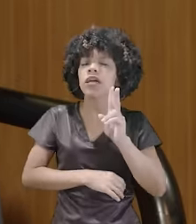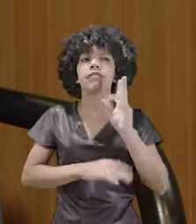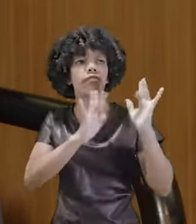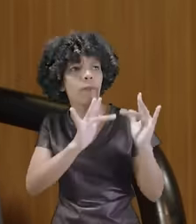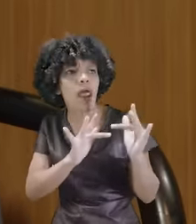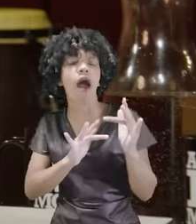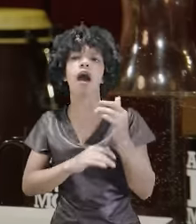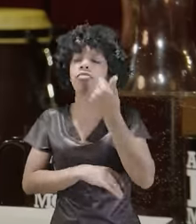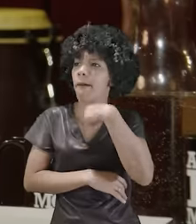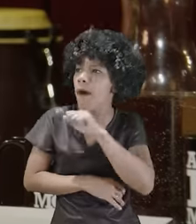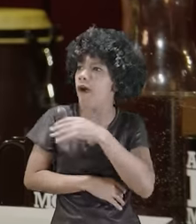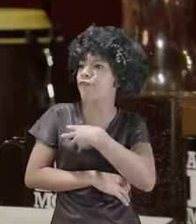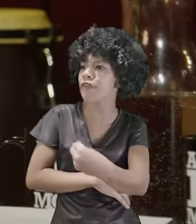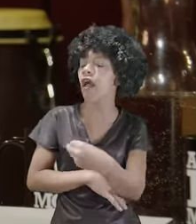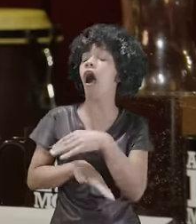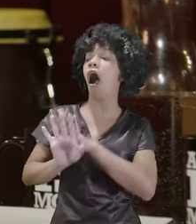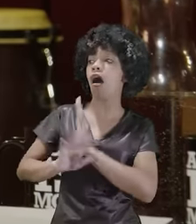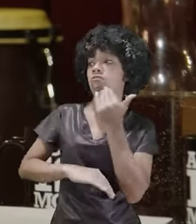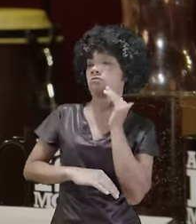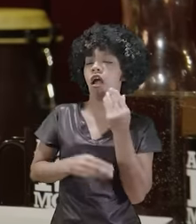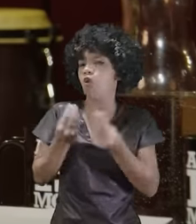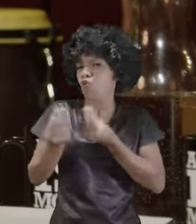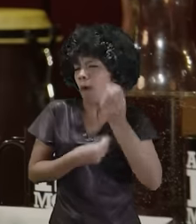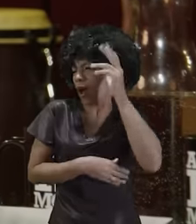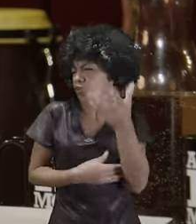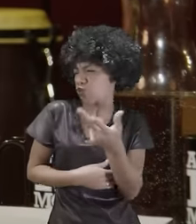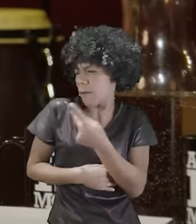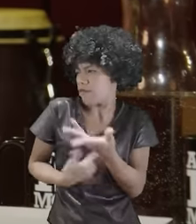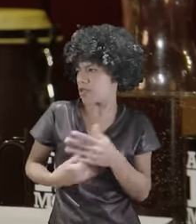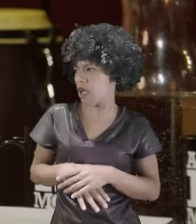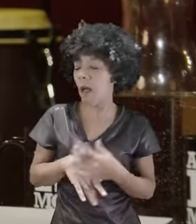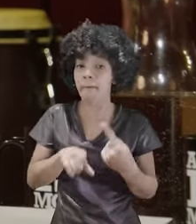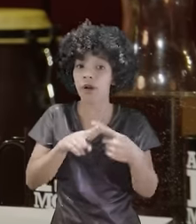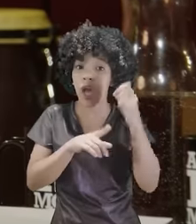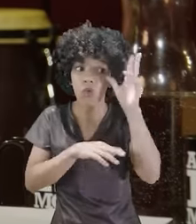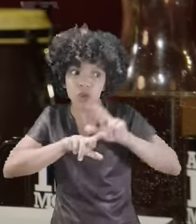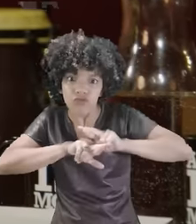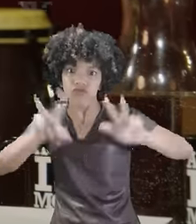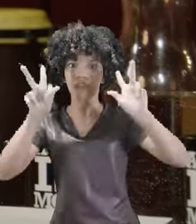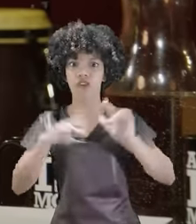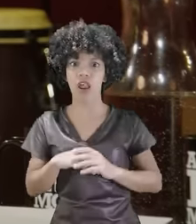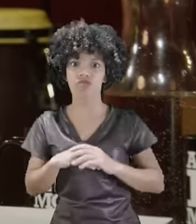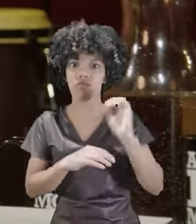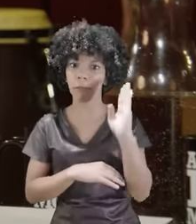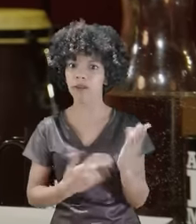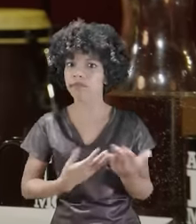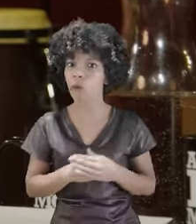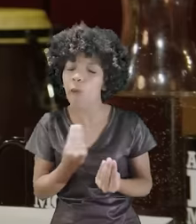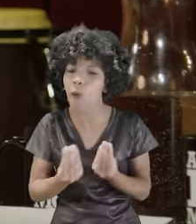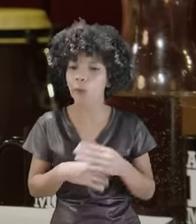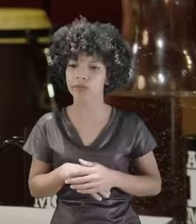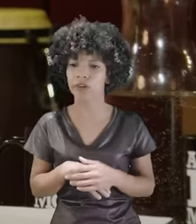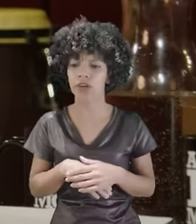vocês gosta de colocar no corpo e como é que funciona essa questão de Cultura né porque você viu de uma cultura totalmente diferente da cultura brasileira